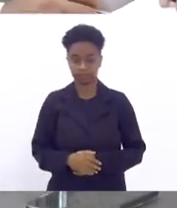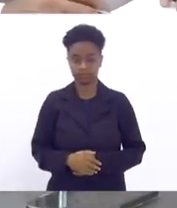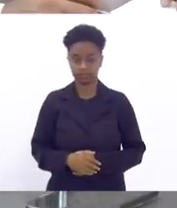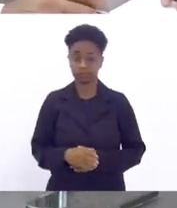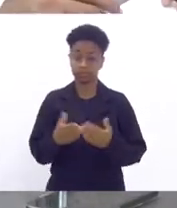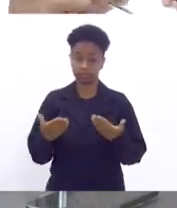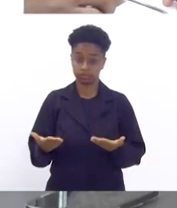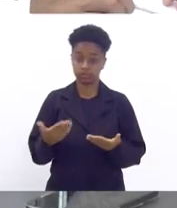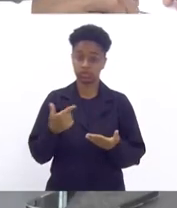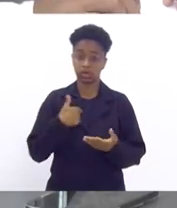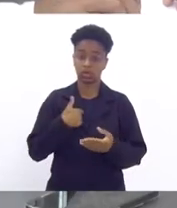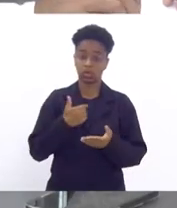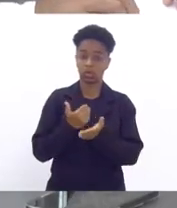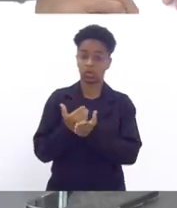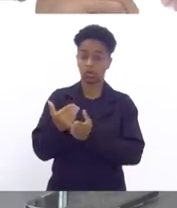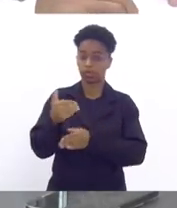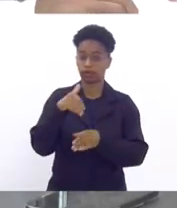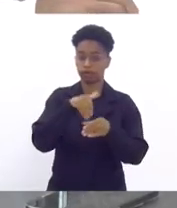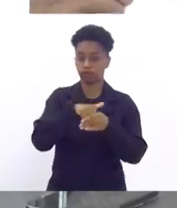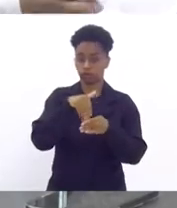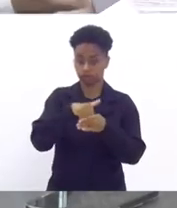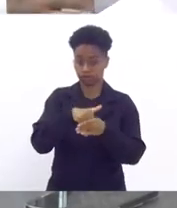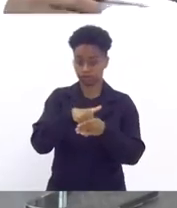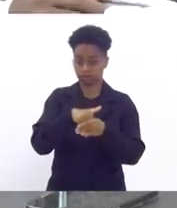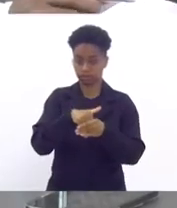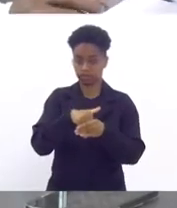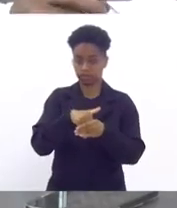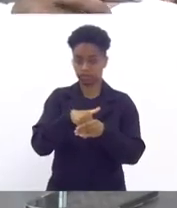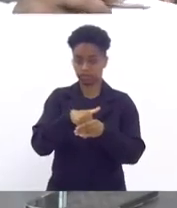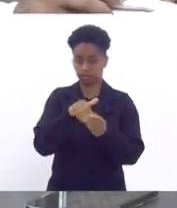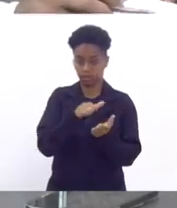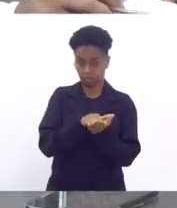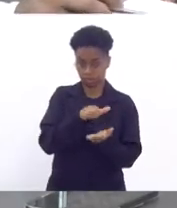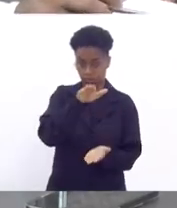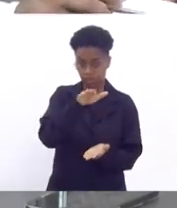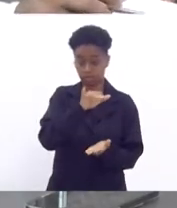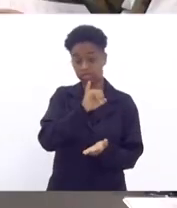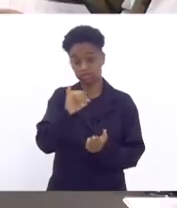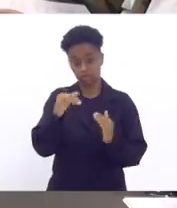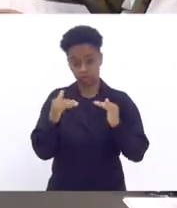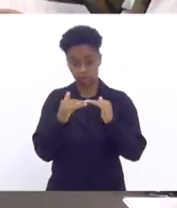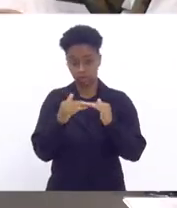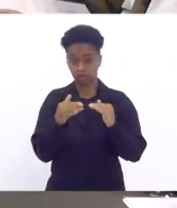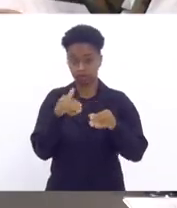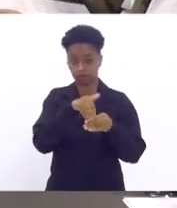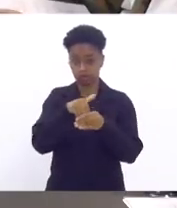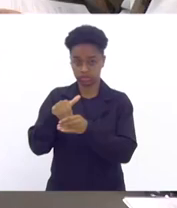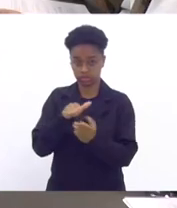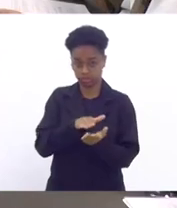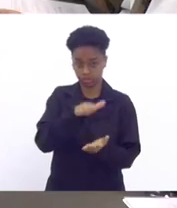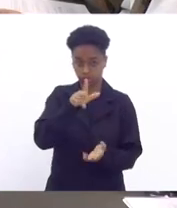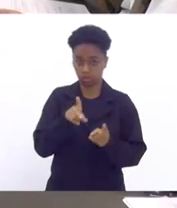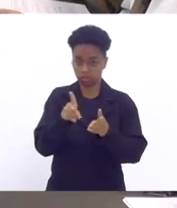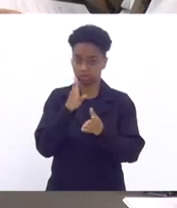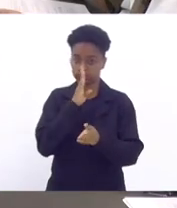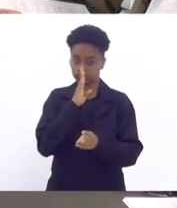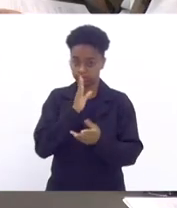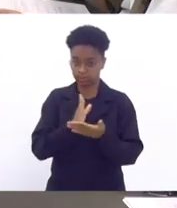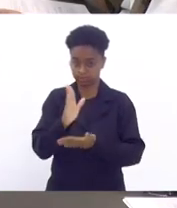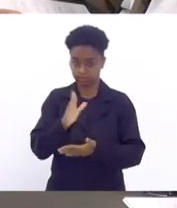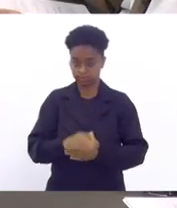em votação aqui o a votação em blocos senhores que a prova tá só em bloco Como estão